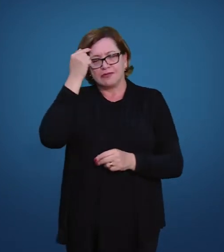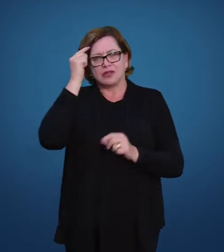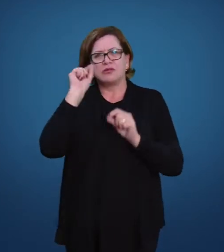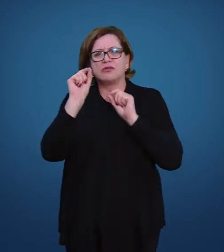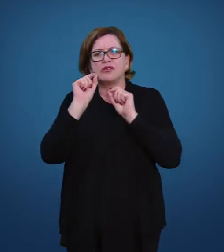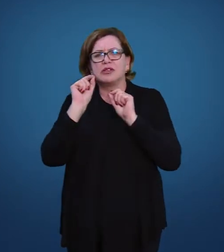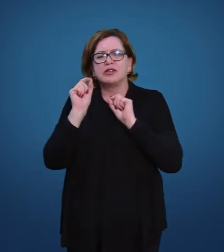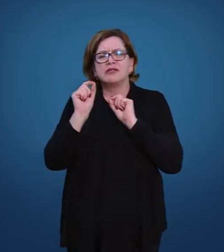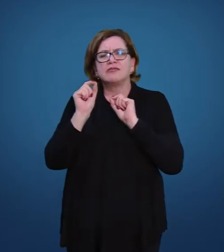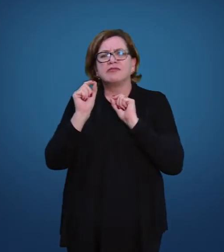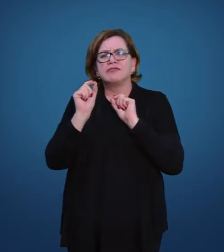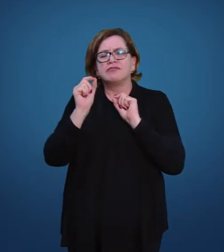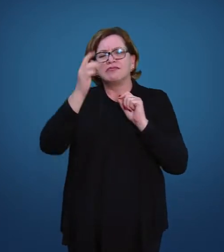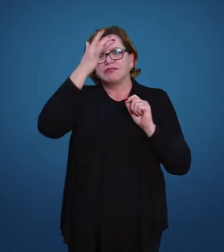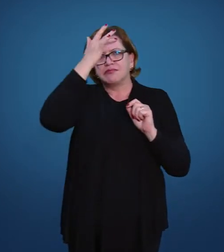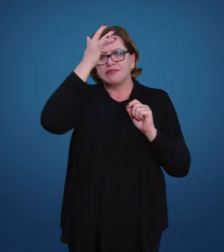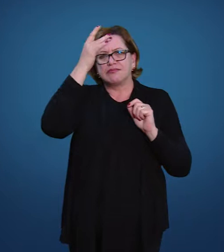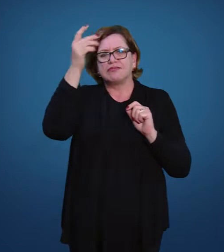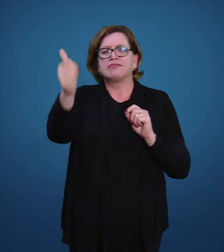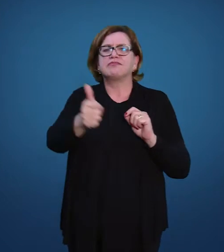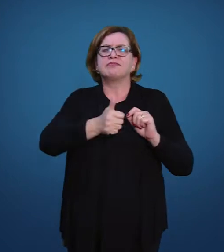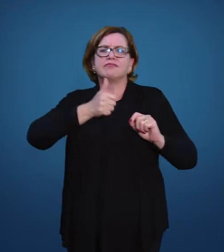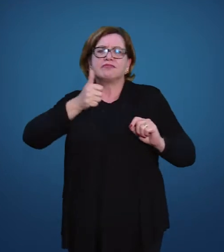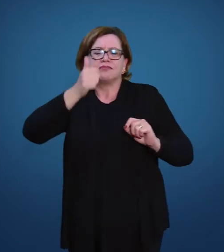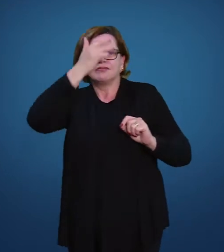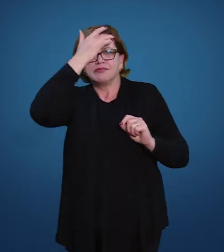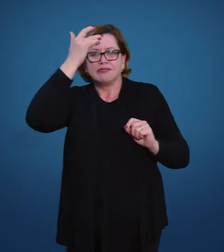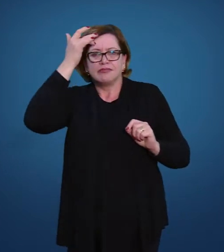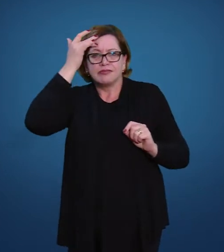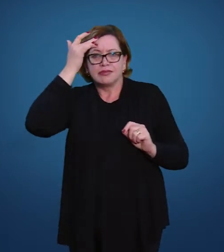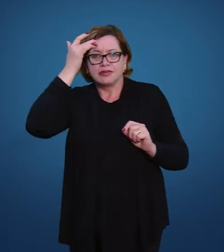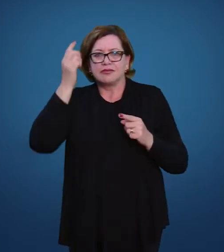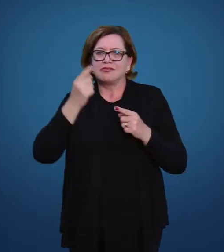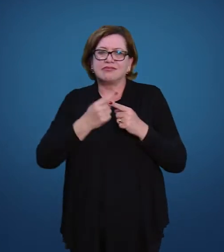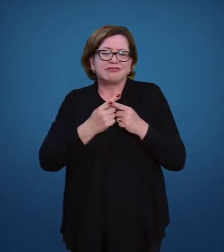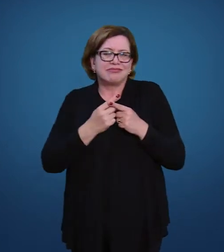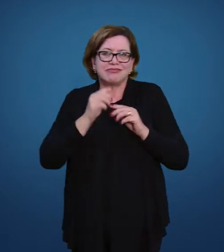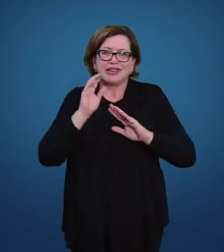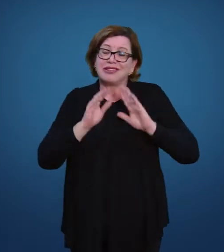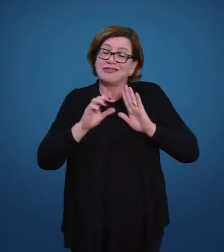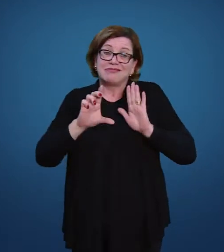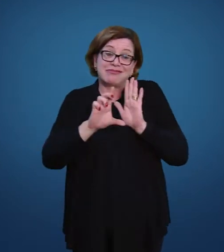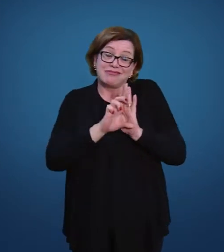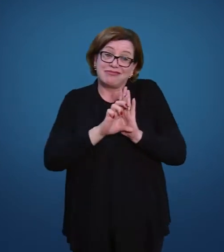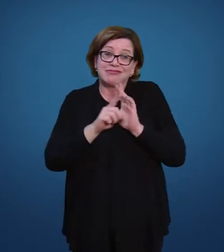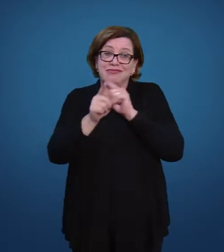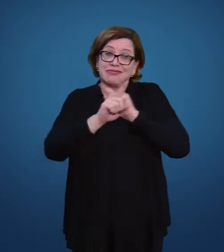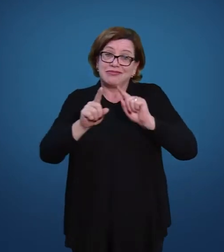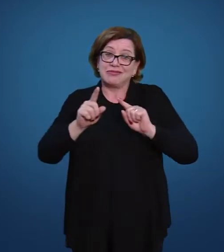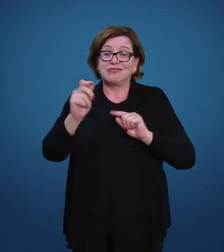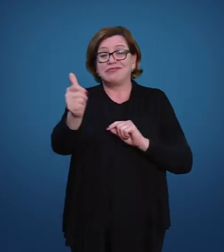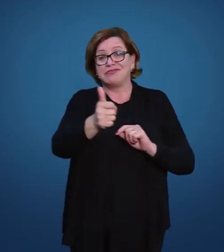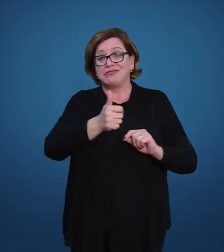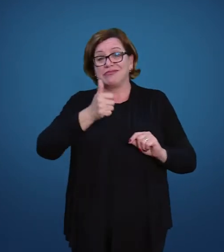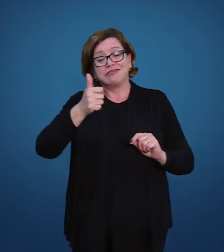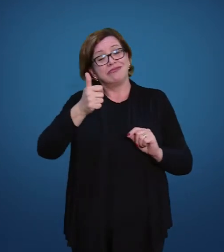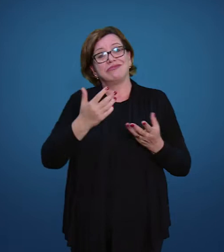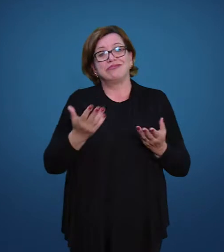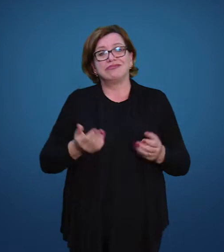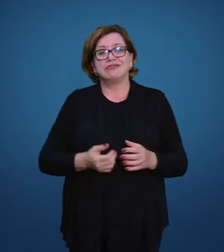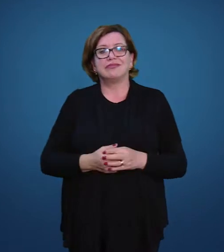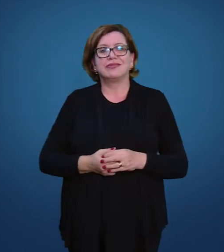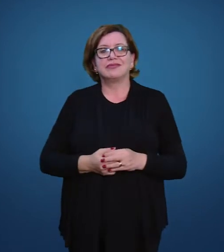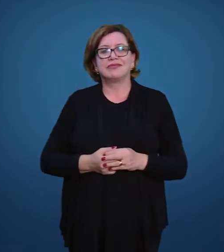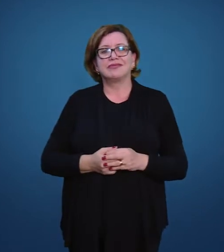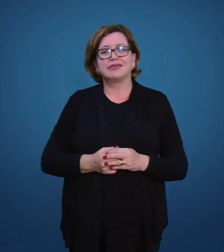humanidade, porque nem sempre os princípios aprovados em lei são as coisas melhores.